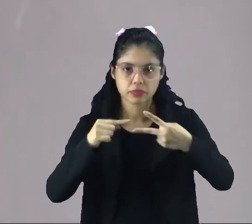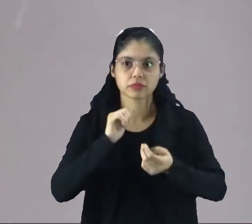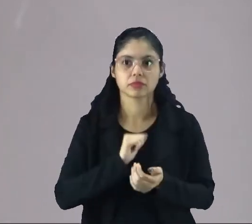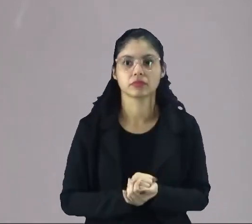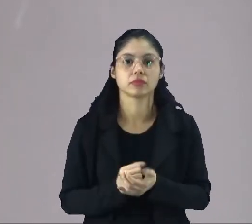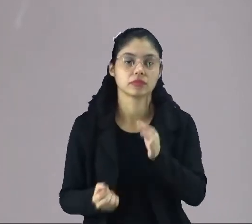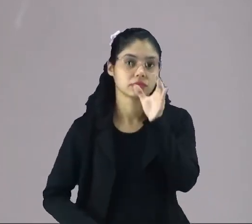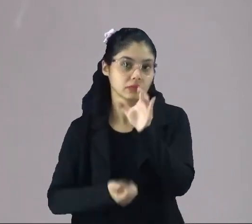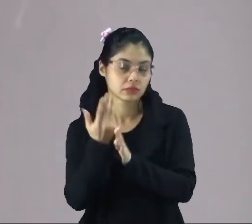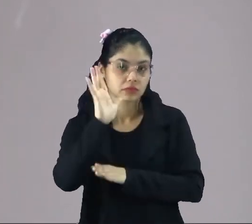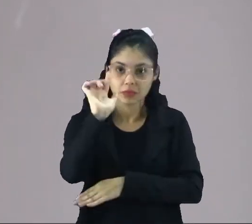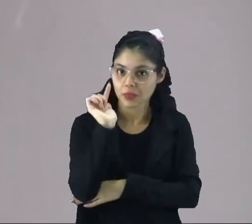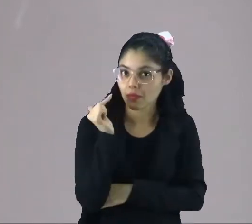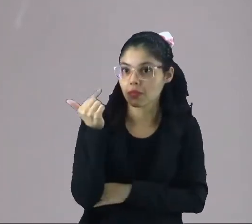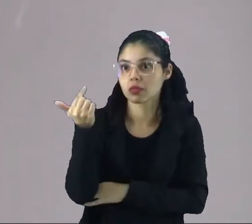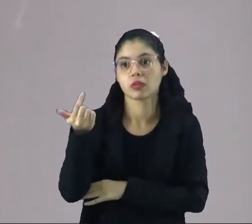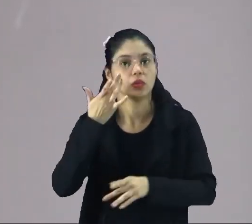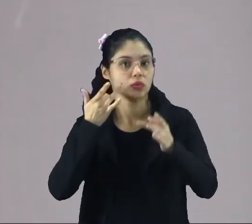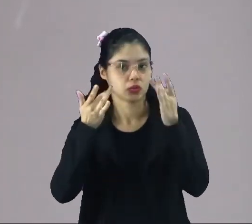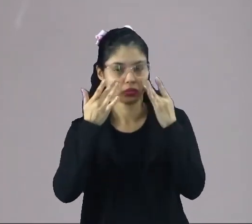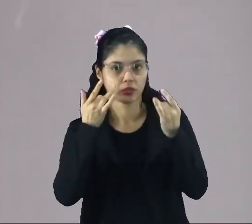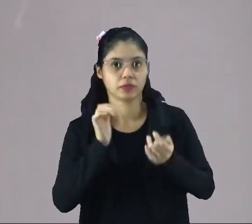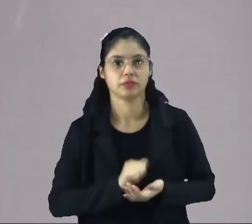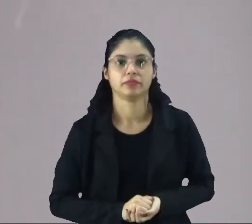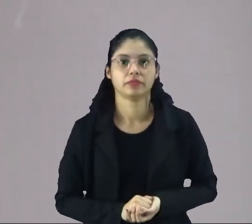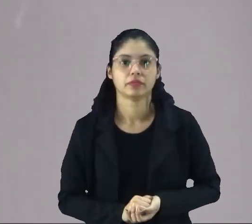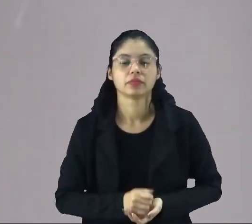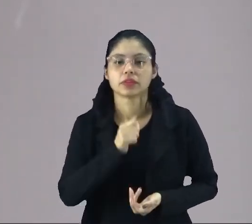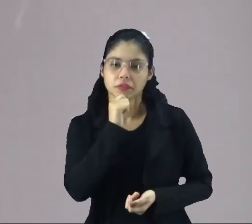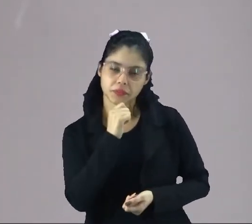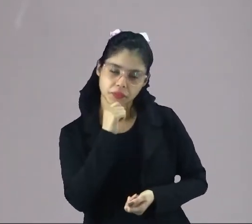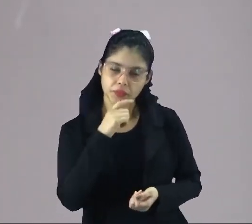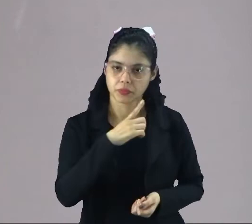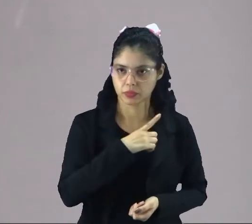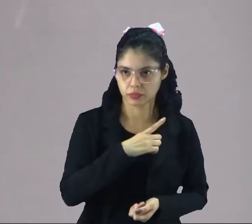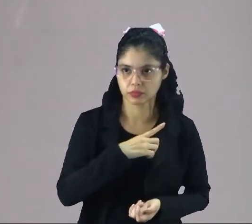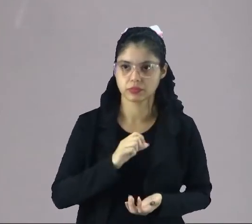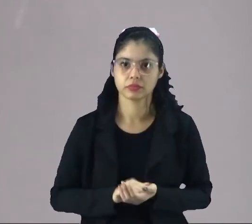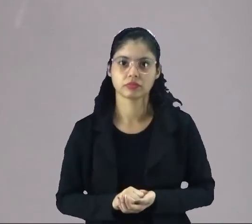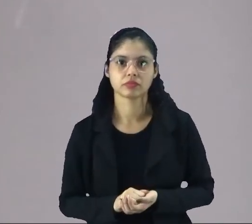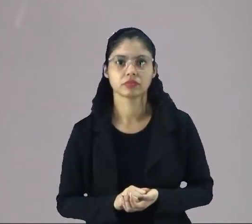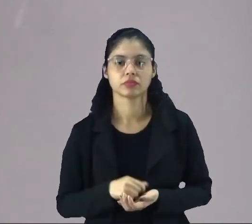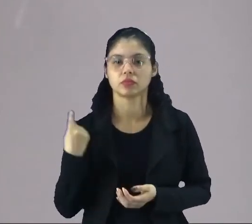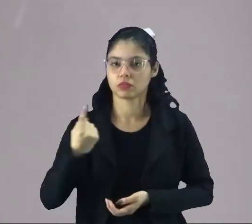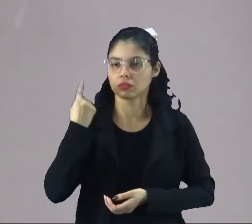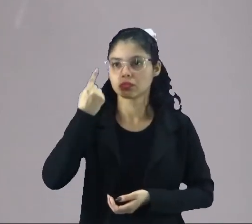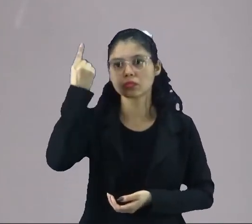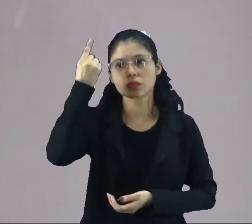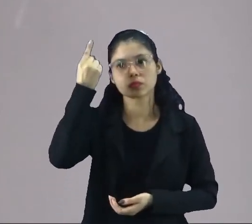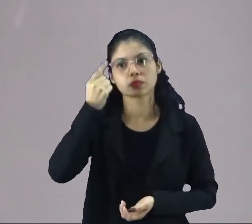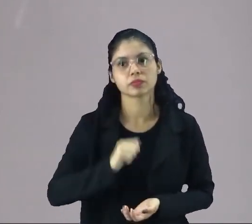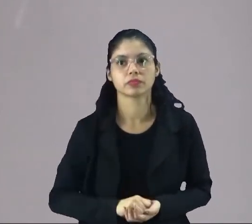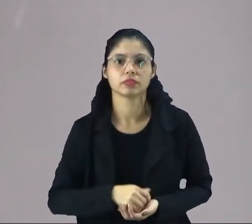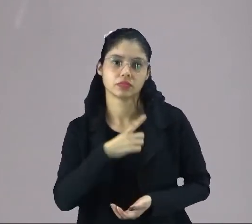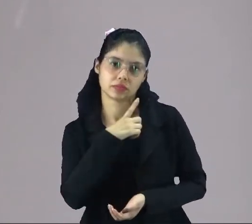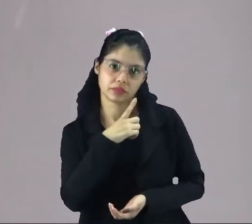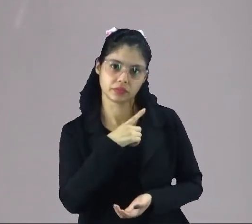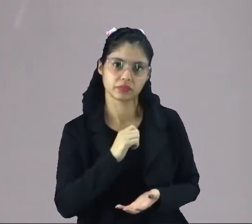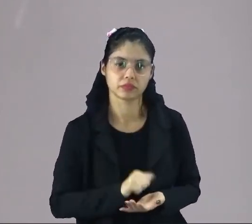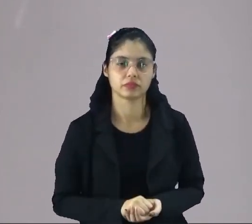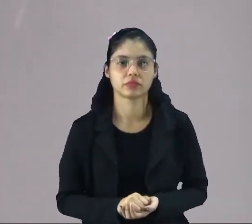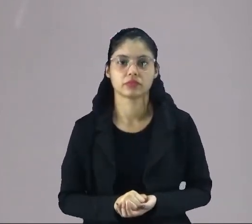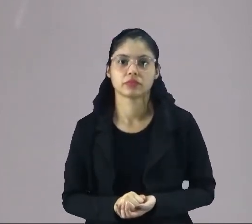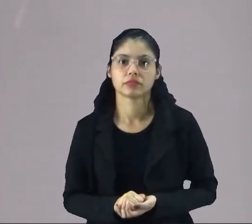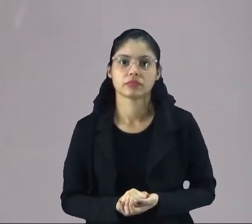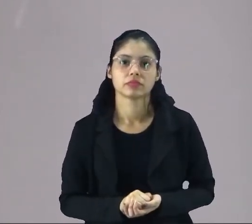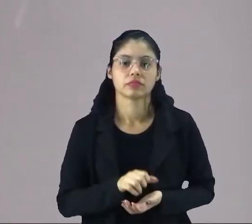vão surgir outros teatros, né? Onde aí nós temos os autos, né? Nós temos